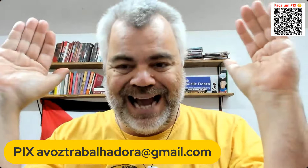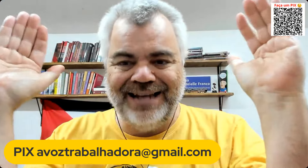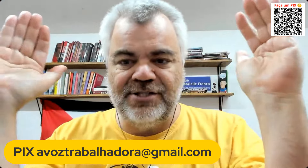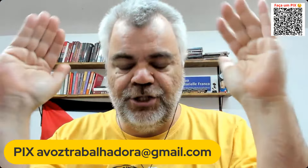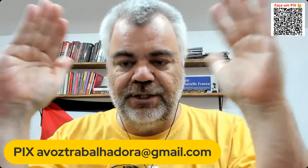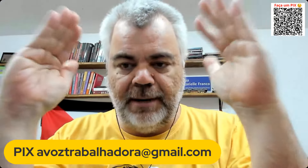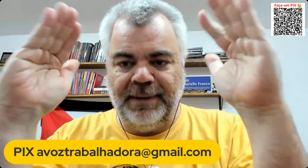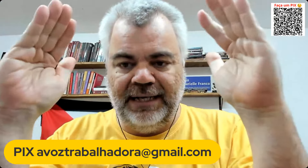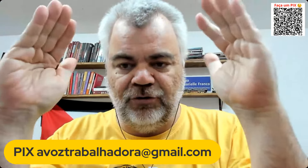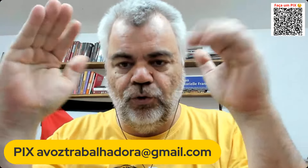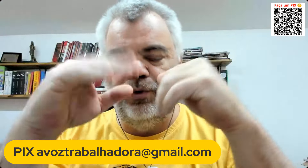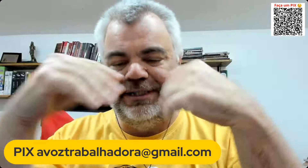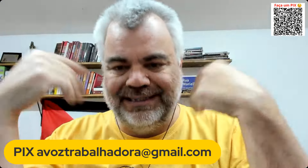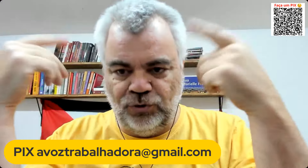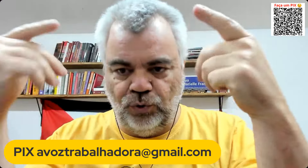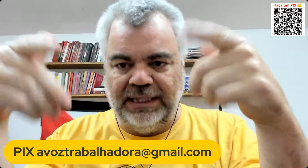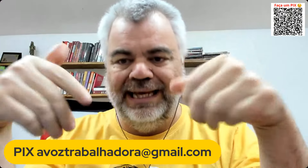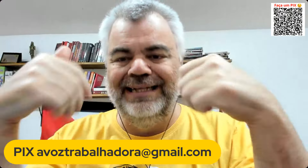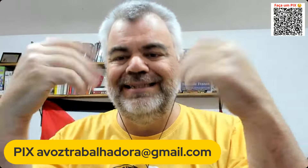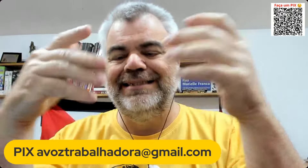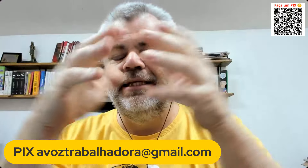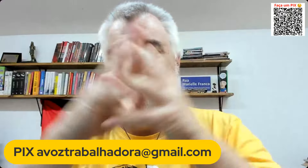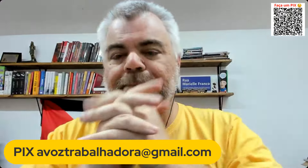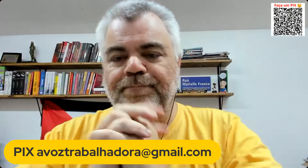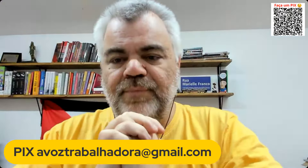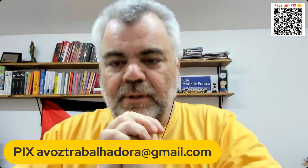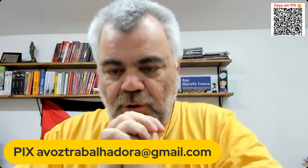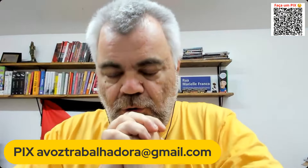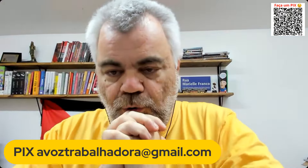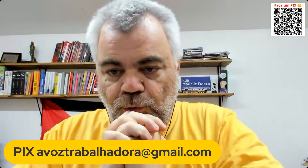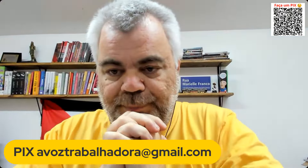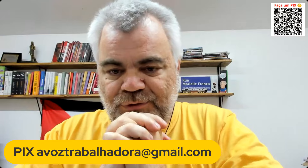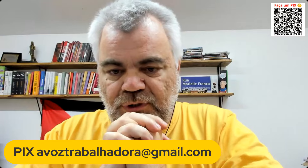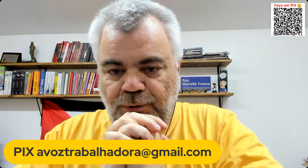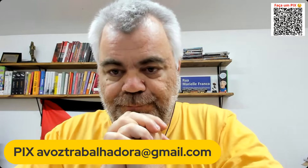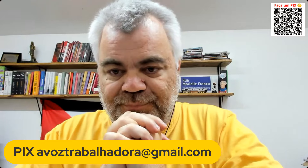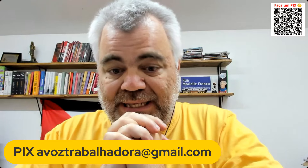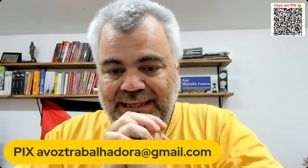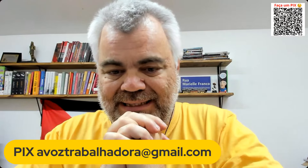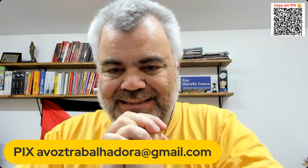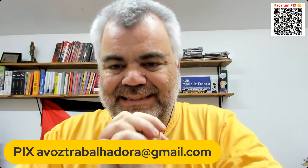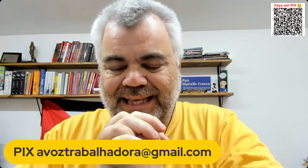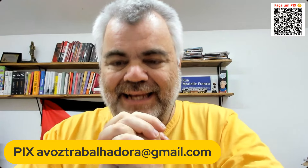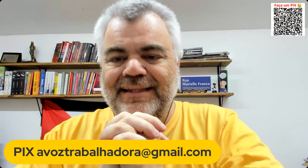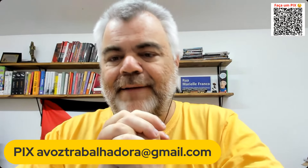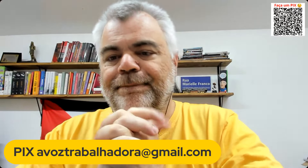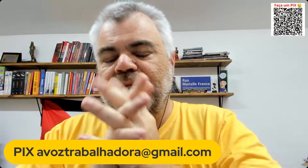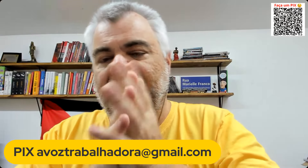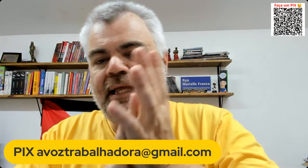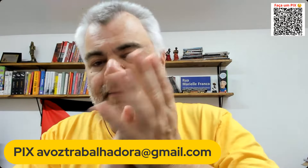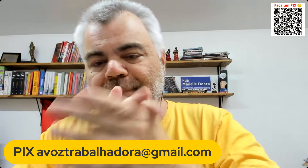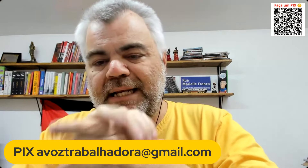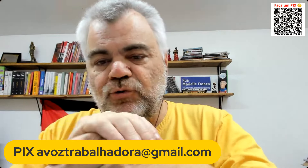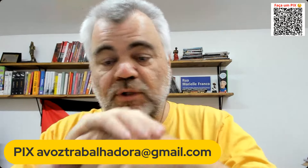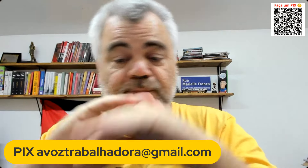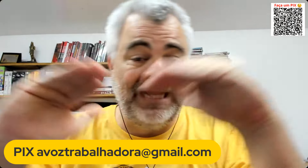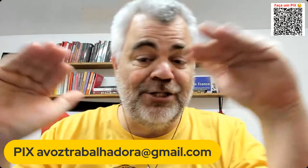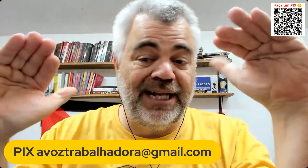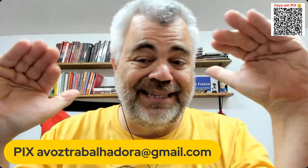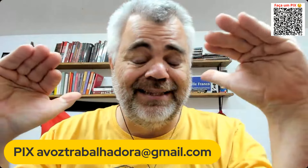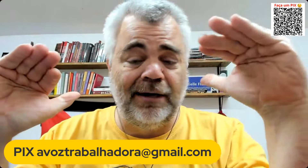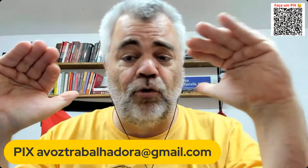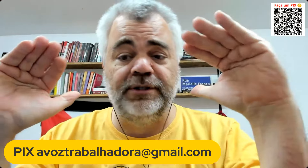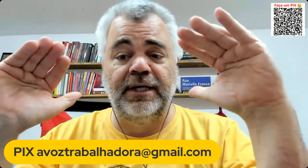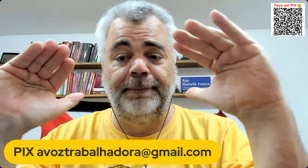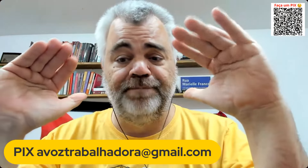haviam milhares de trabalhadores, estudantes e o pessoal de esquerda aí pelas ruas, porque